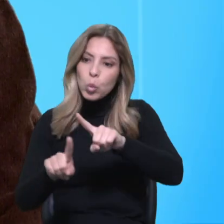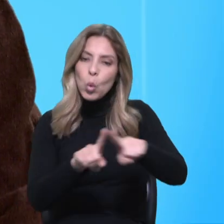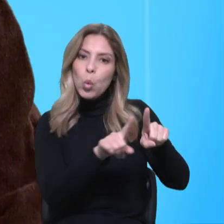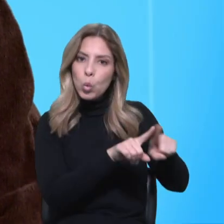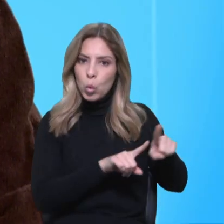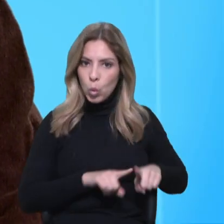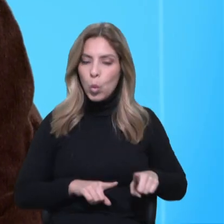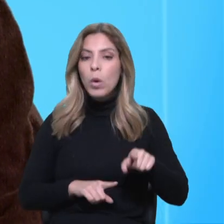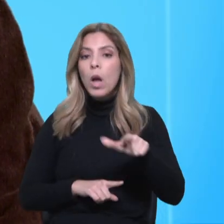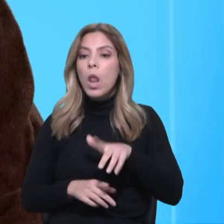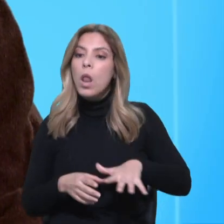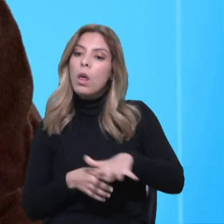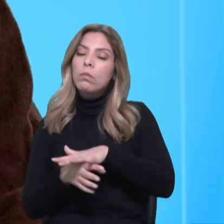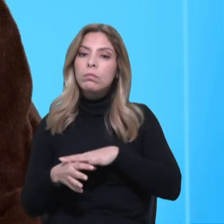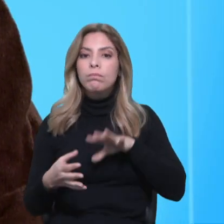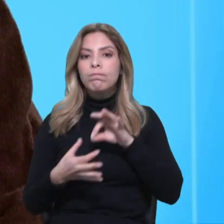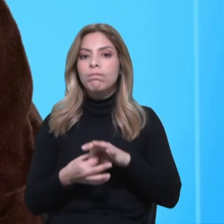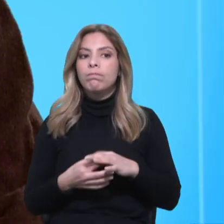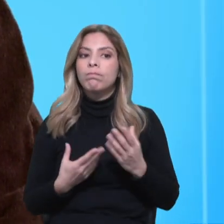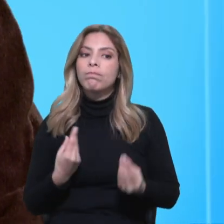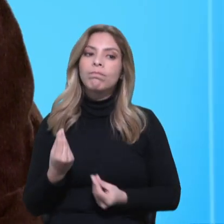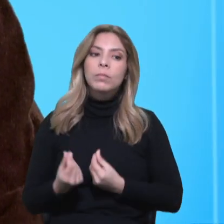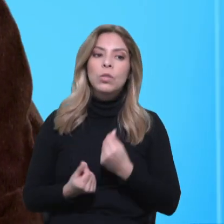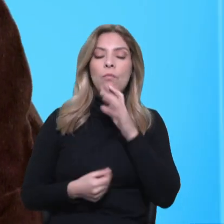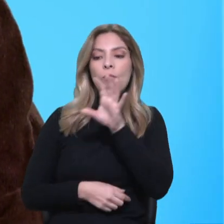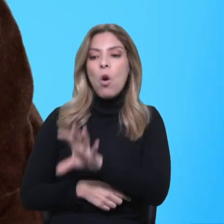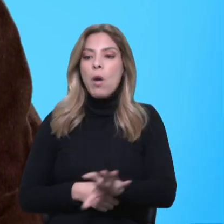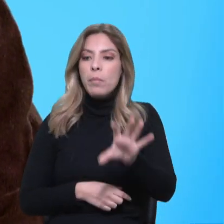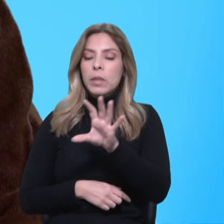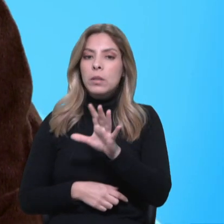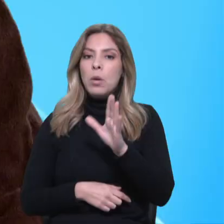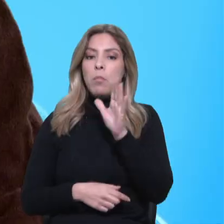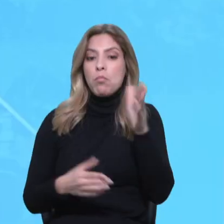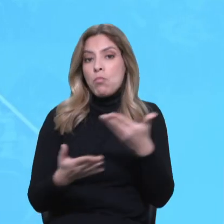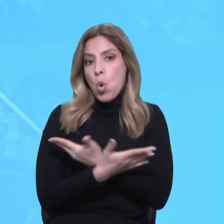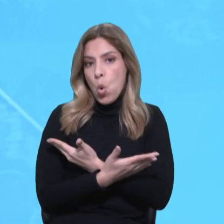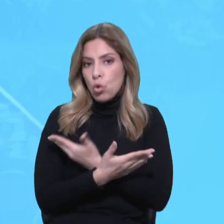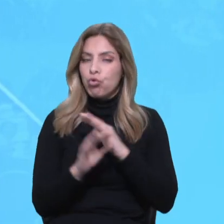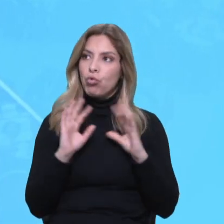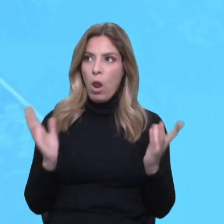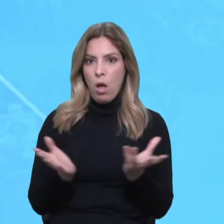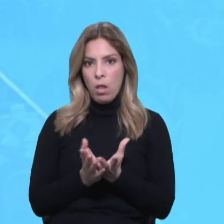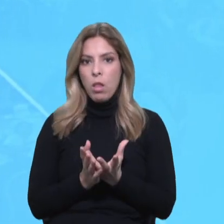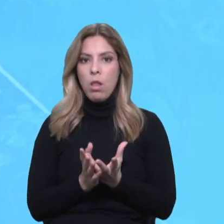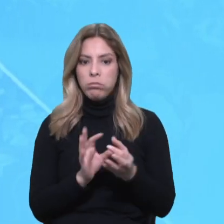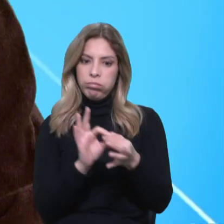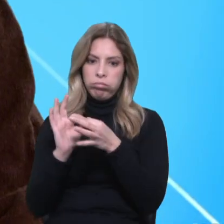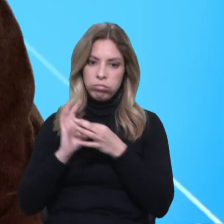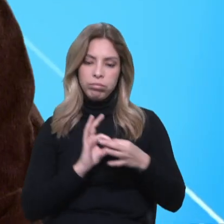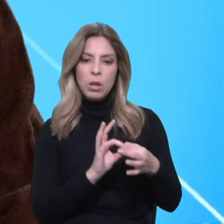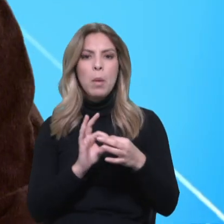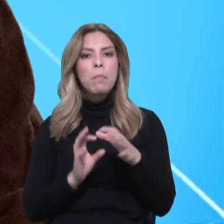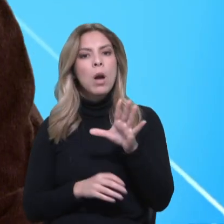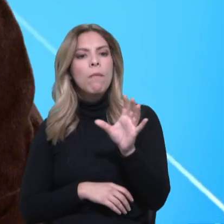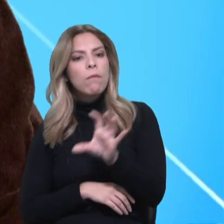um lida com a morte da sua forma, apesar da morte ser universal, mas a forma como nós